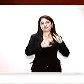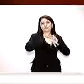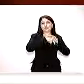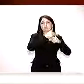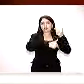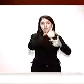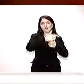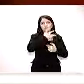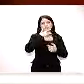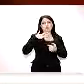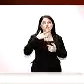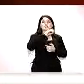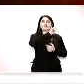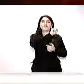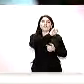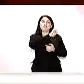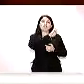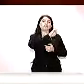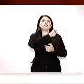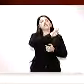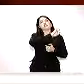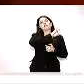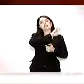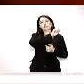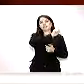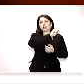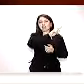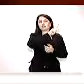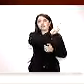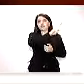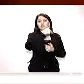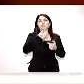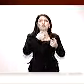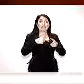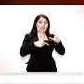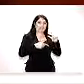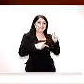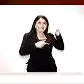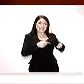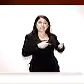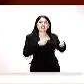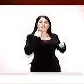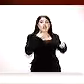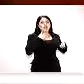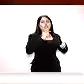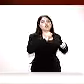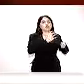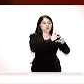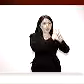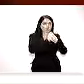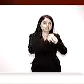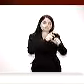cesas em face de sentença que julgou irregulares as contas da referida entidade relativas ao exercício